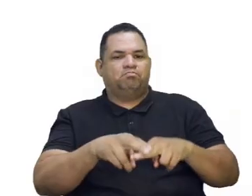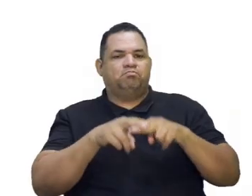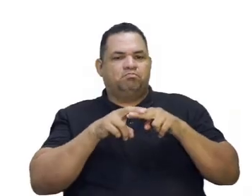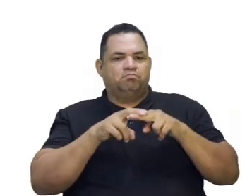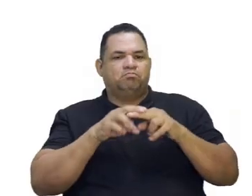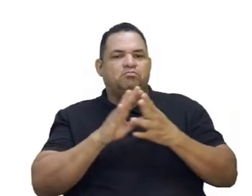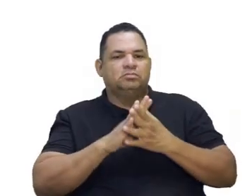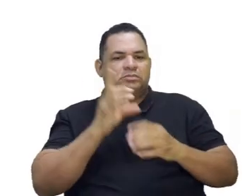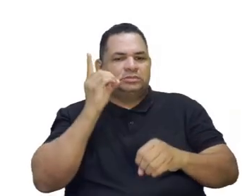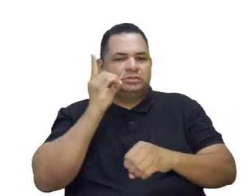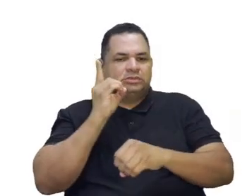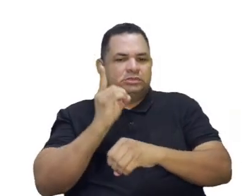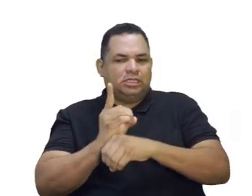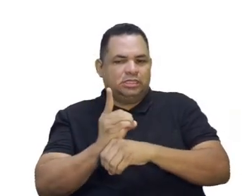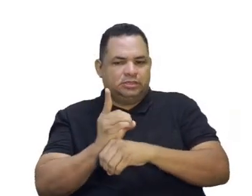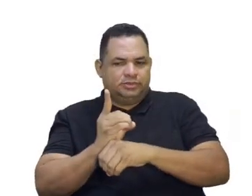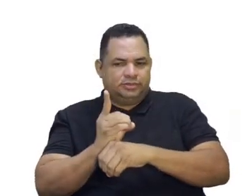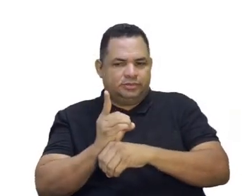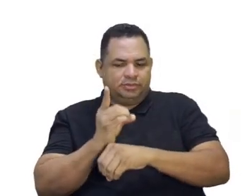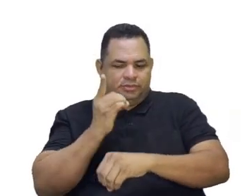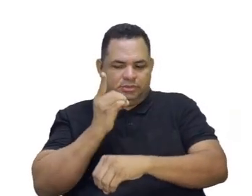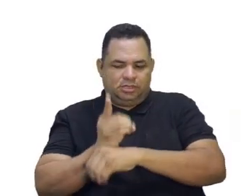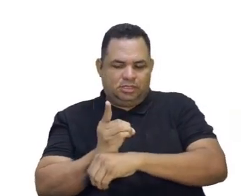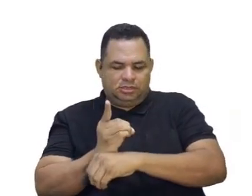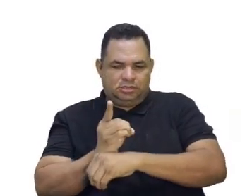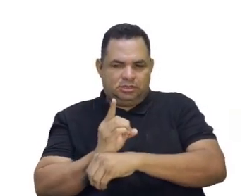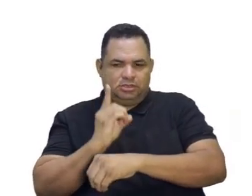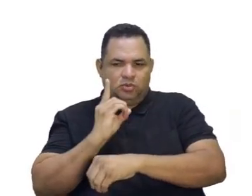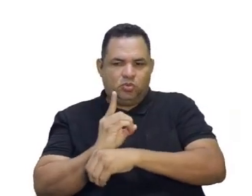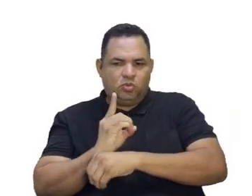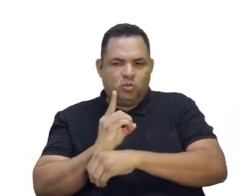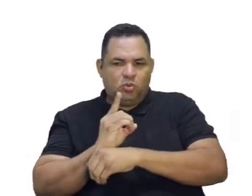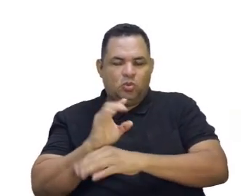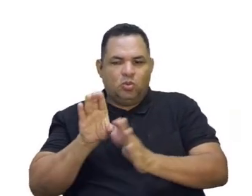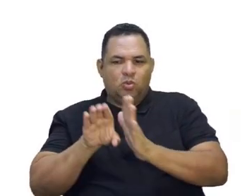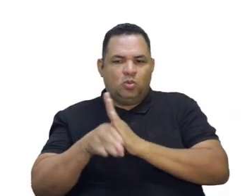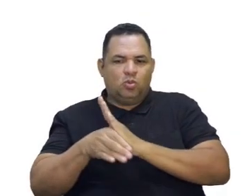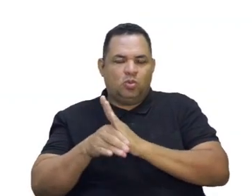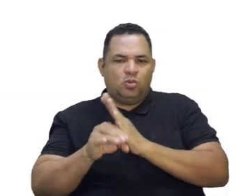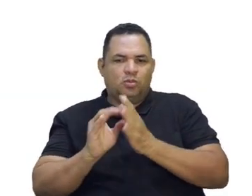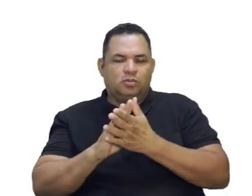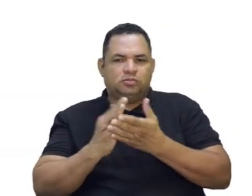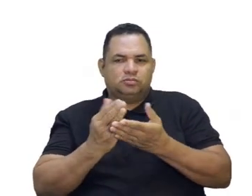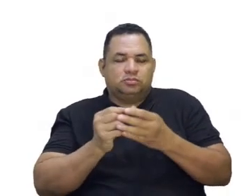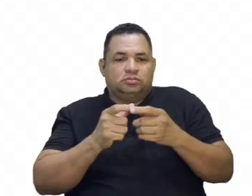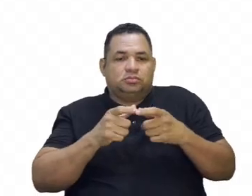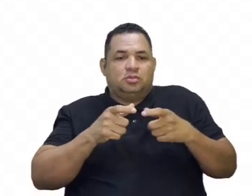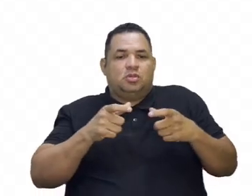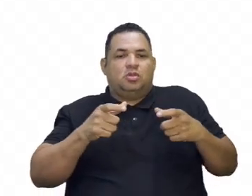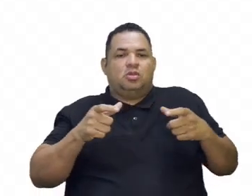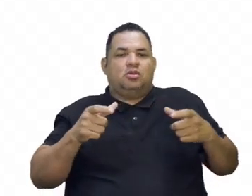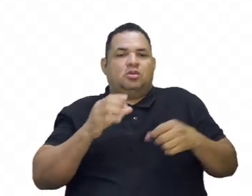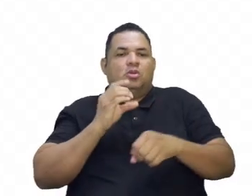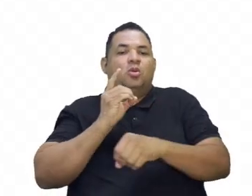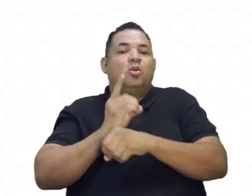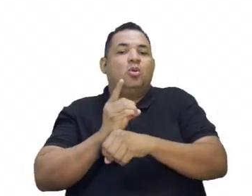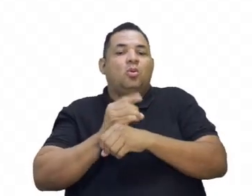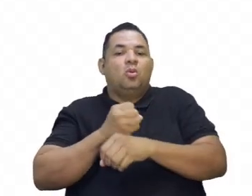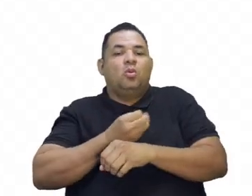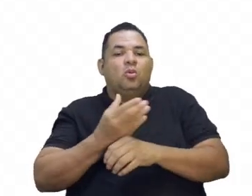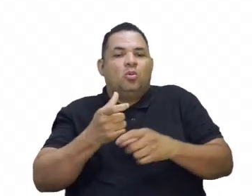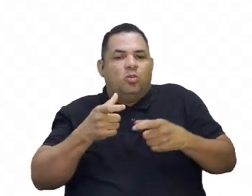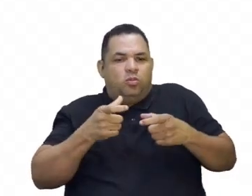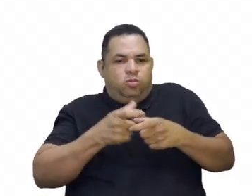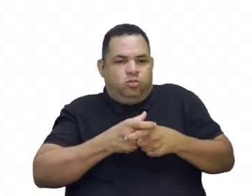fala denso. Lembra do conceito de densidade? Quando eu tenho uma maior quantidade de massa em um